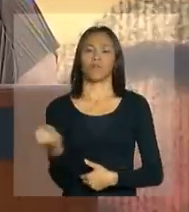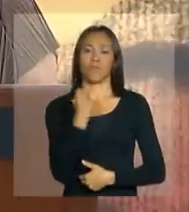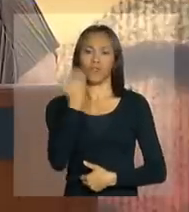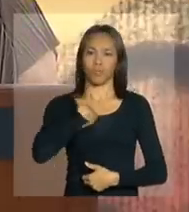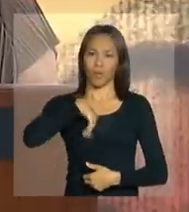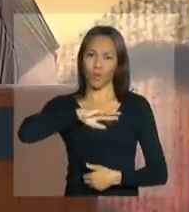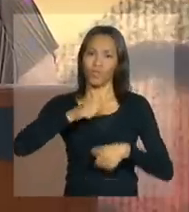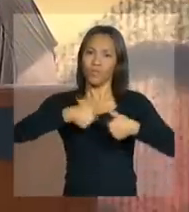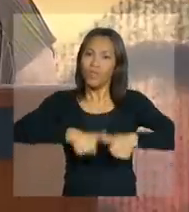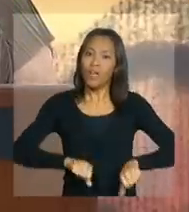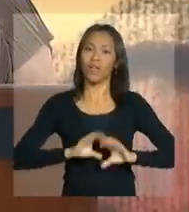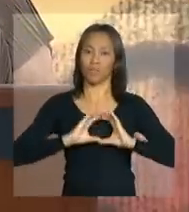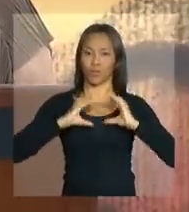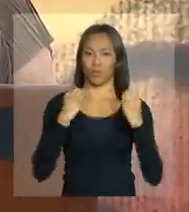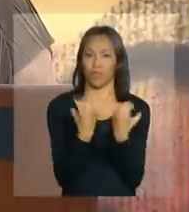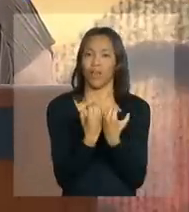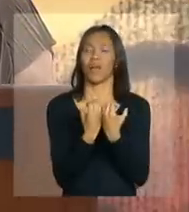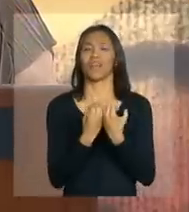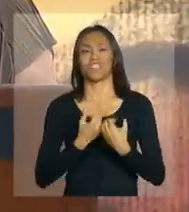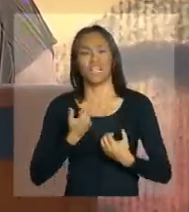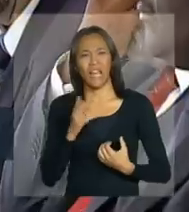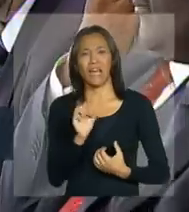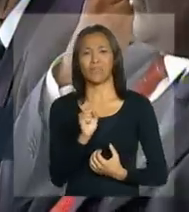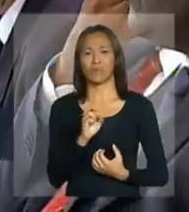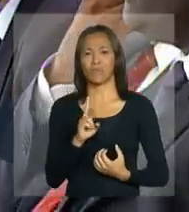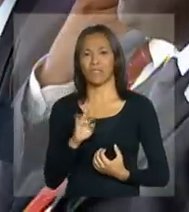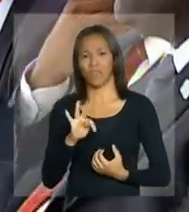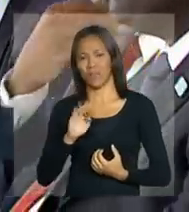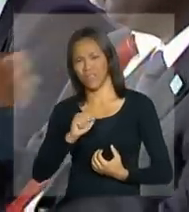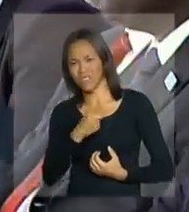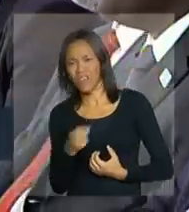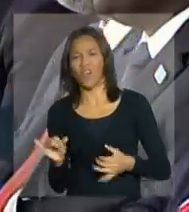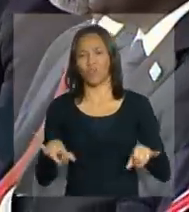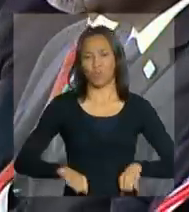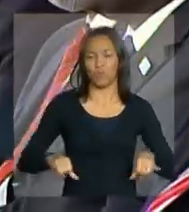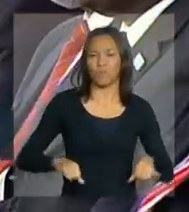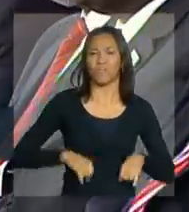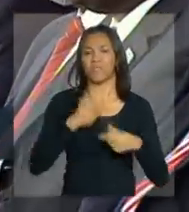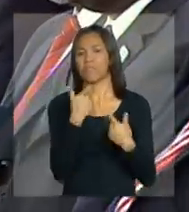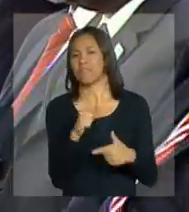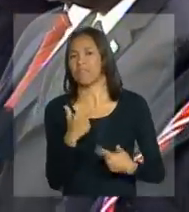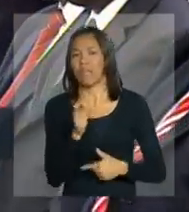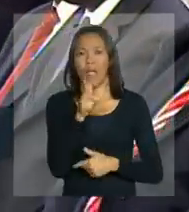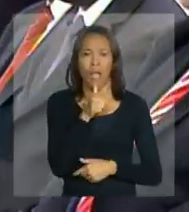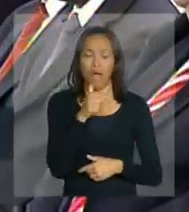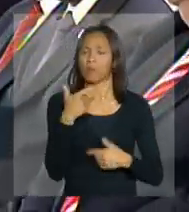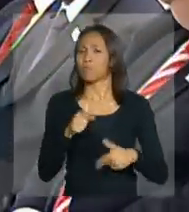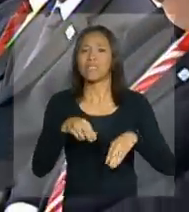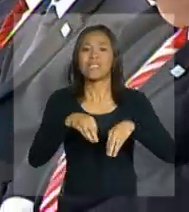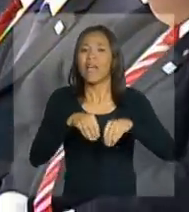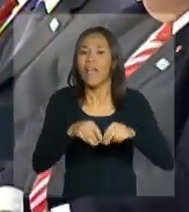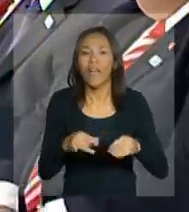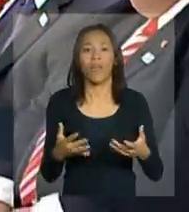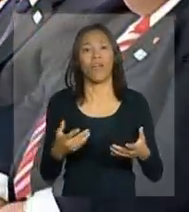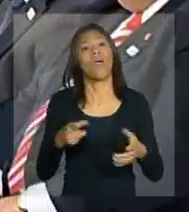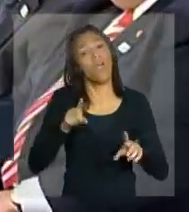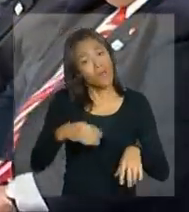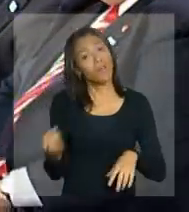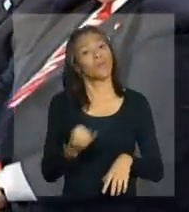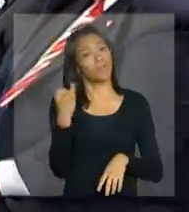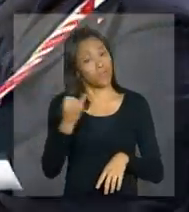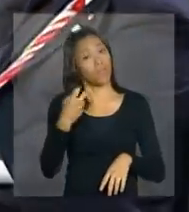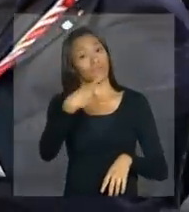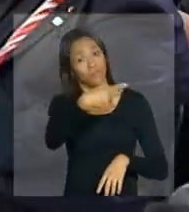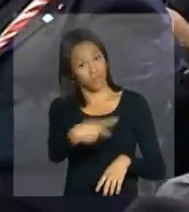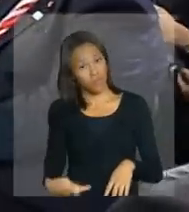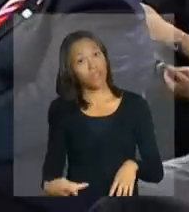comunidade que estamos lá no sertão muito sofrido sem água sem as é importante Dilma